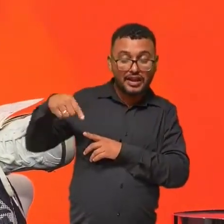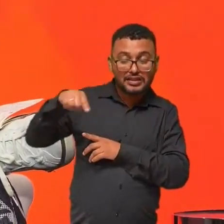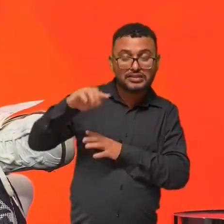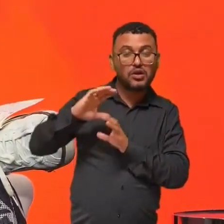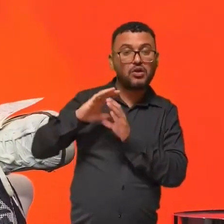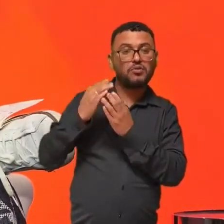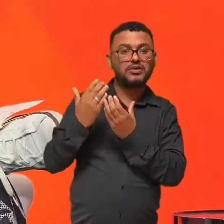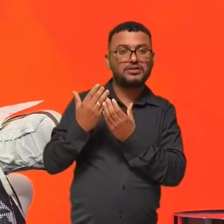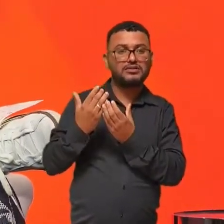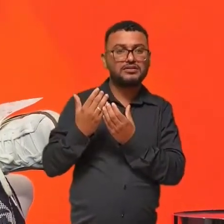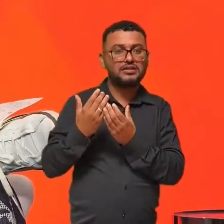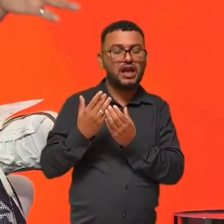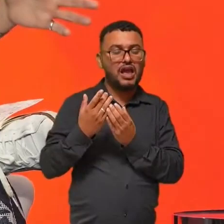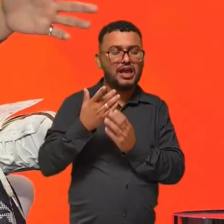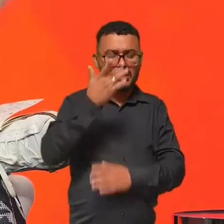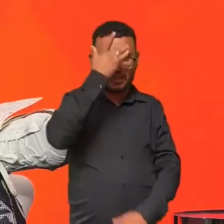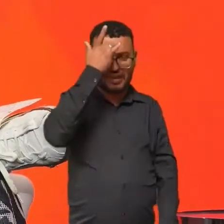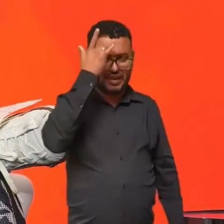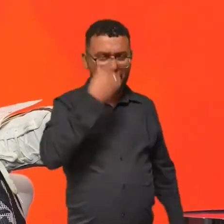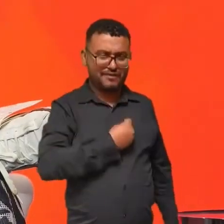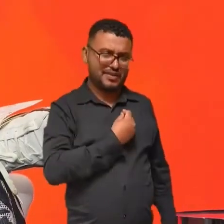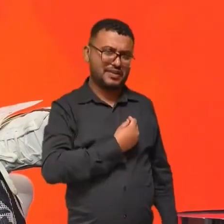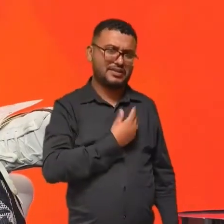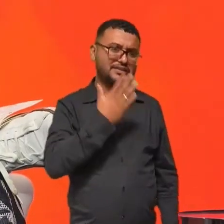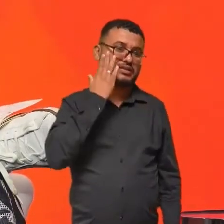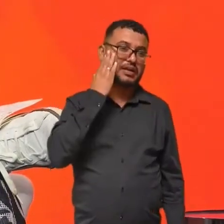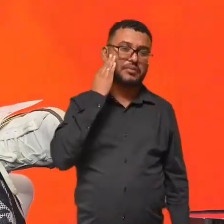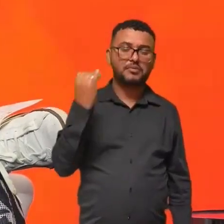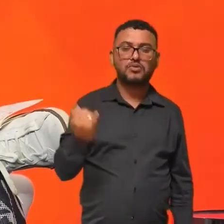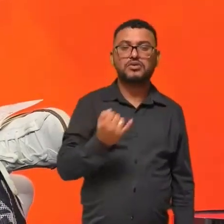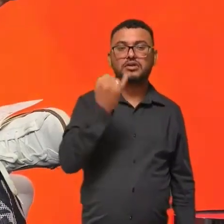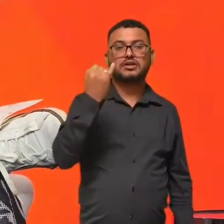isso é fundamental. As igrejas estão presentes.